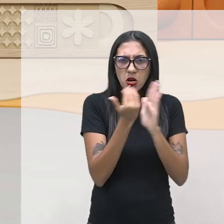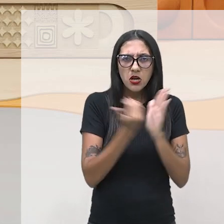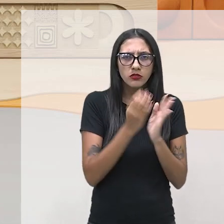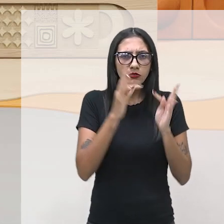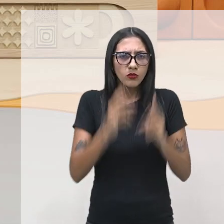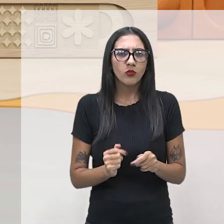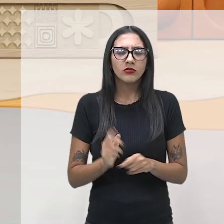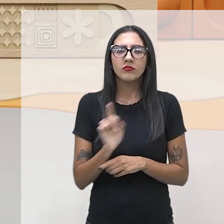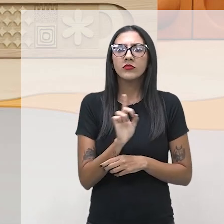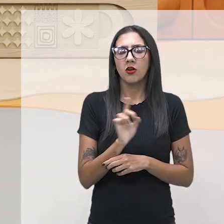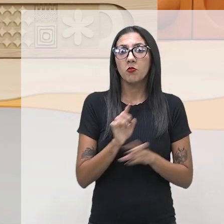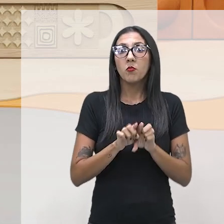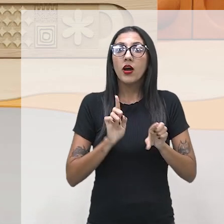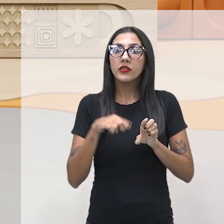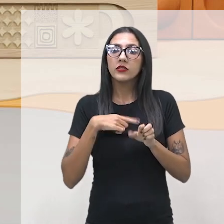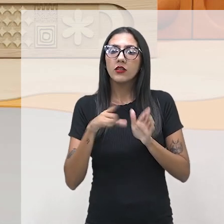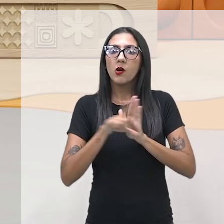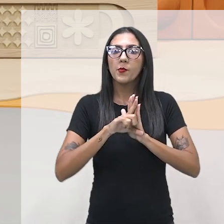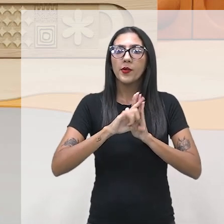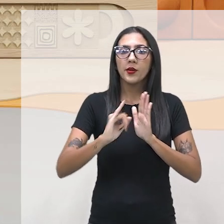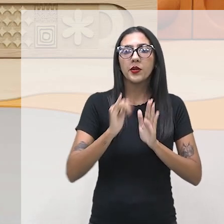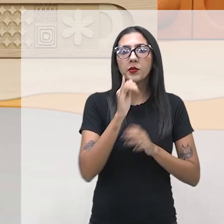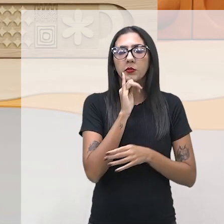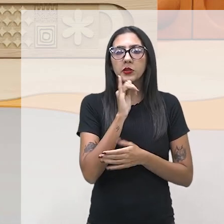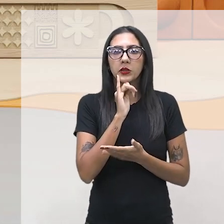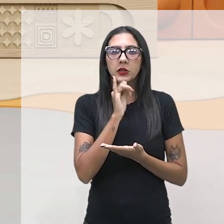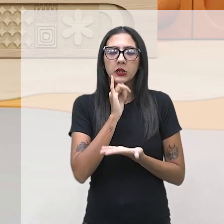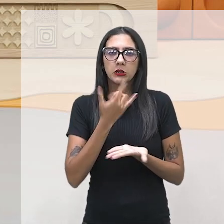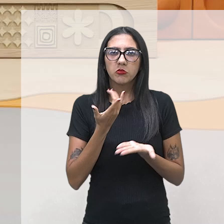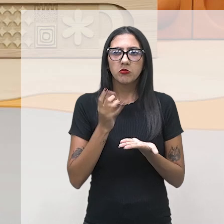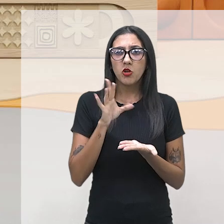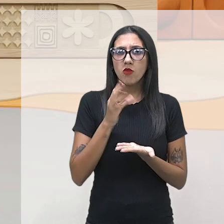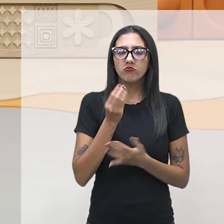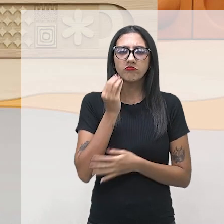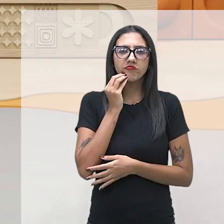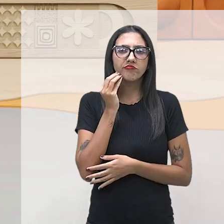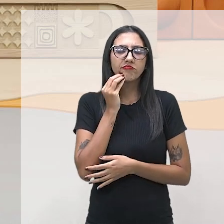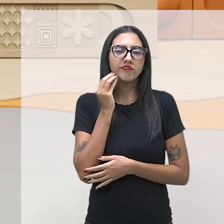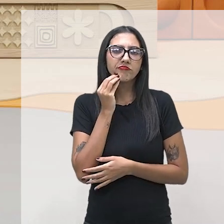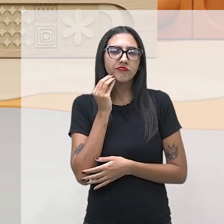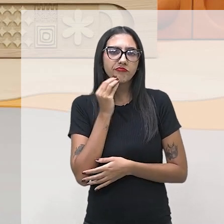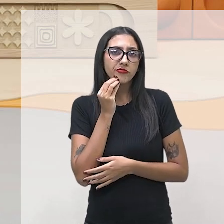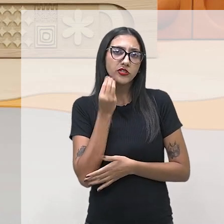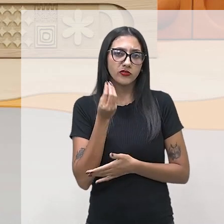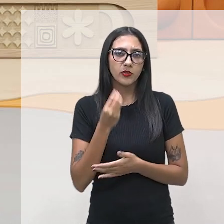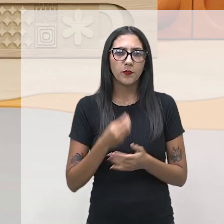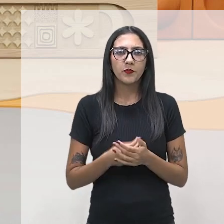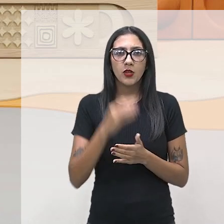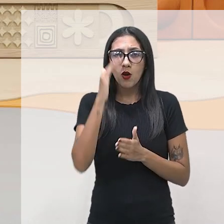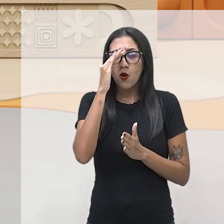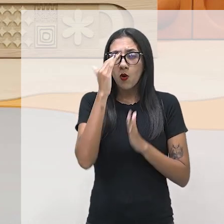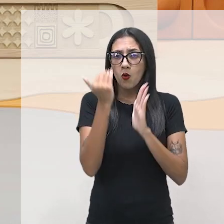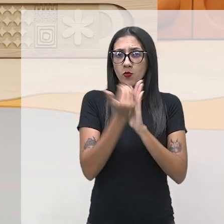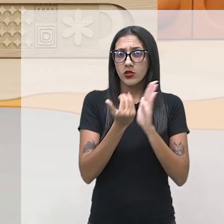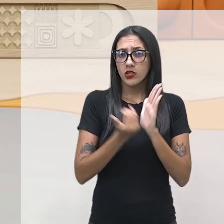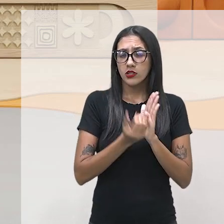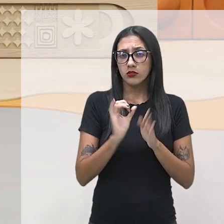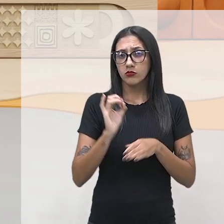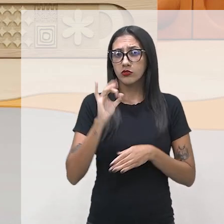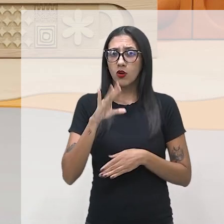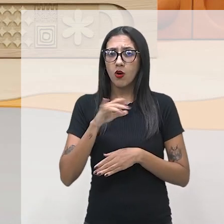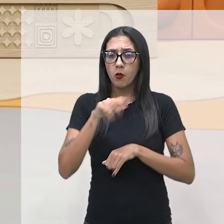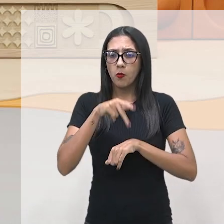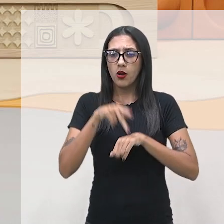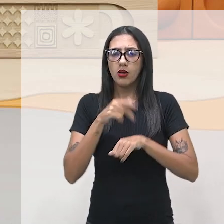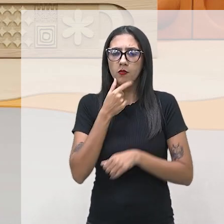que os historiadores chamam de lei para inglês ver. Basicamente, uma lei que obedecia aos anseios da